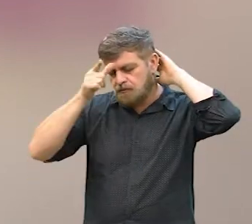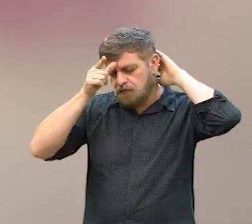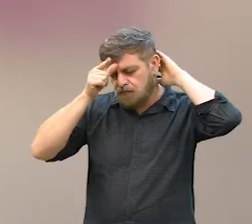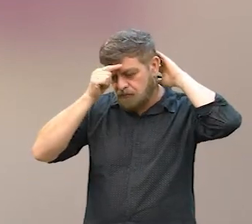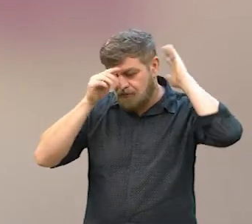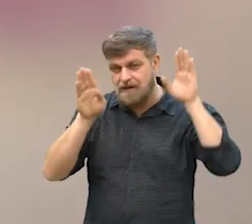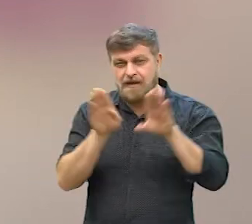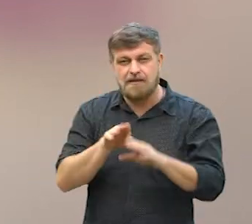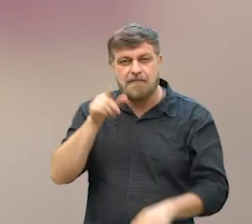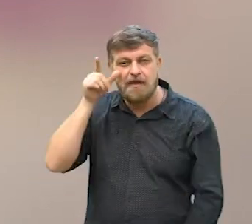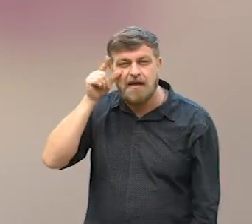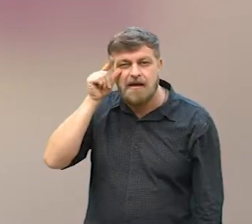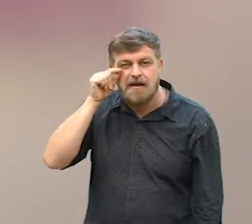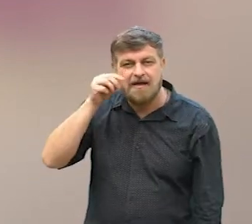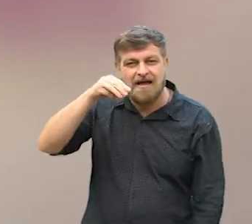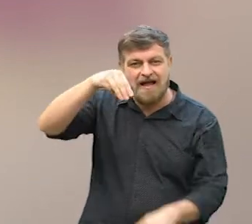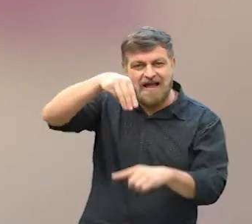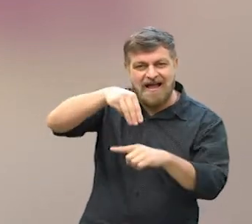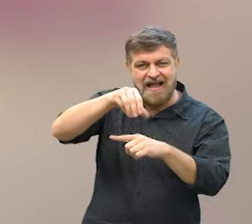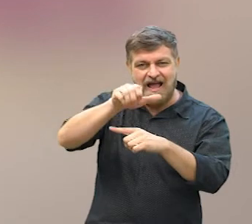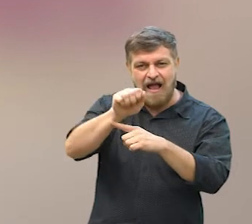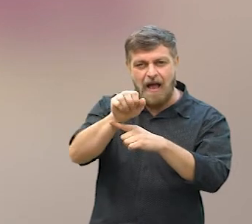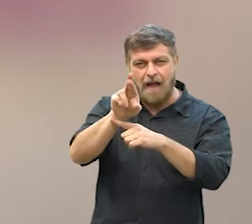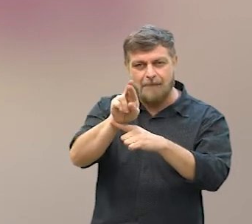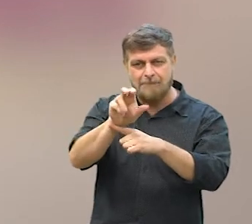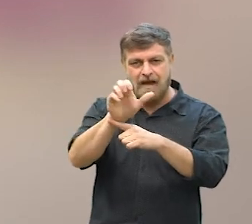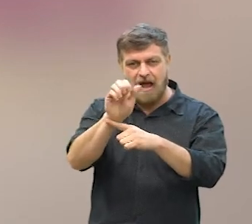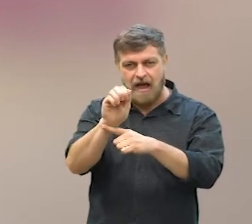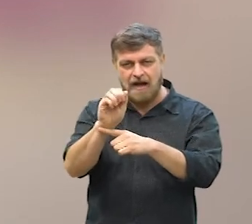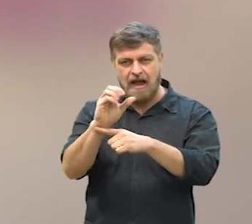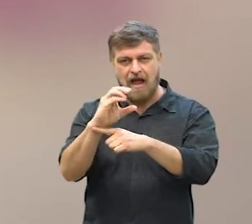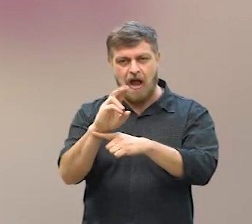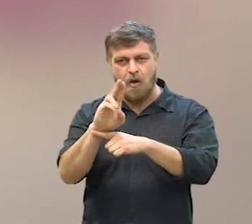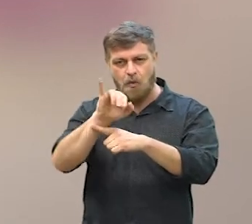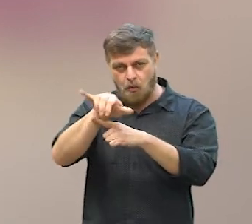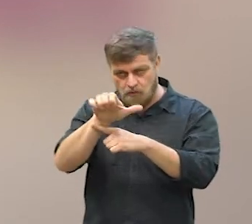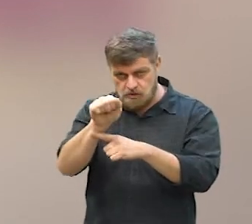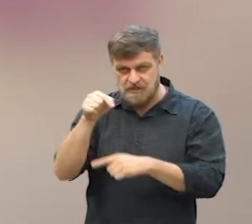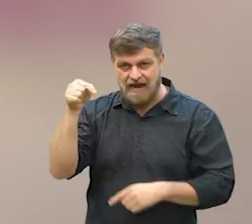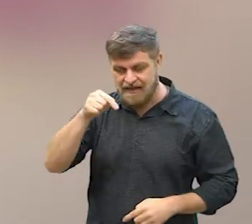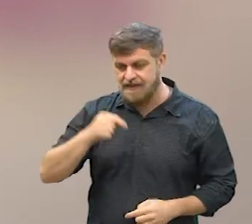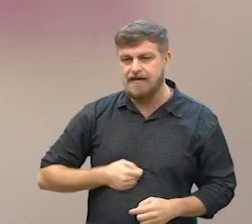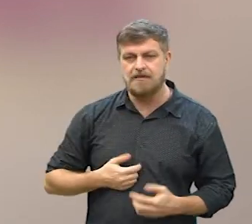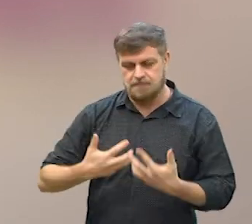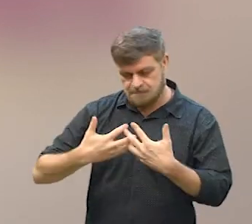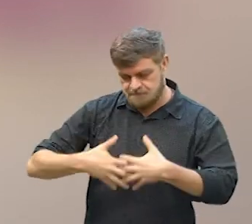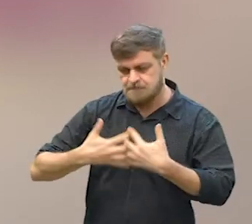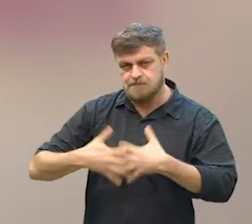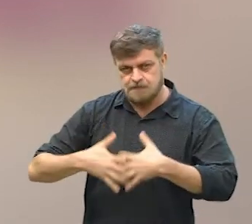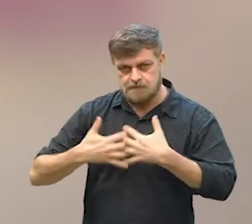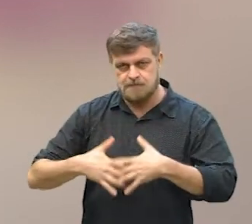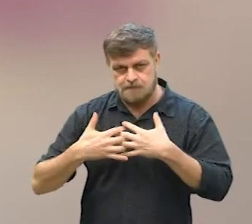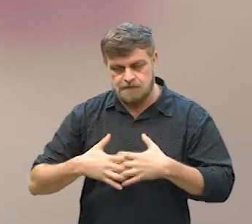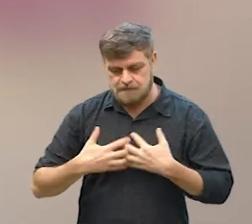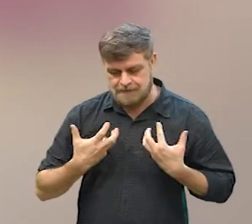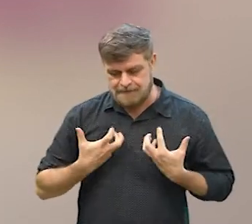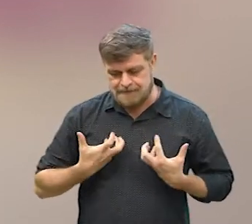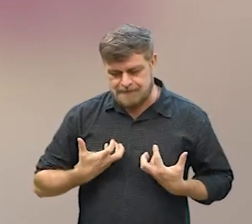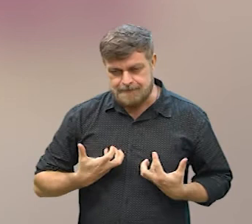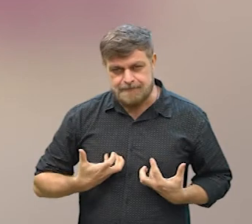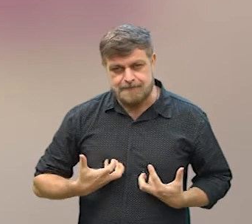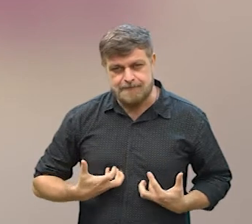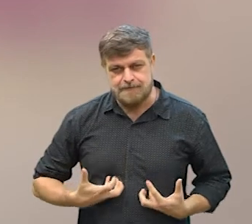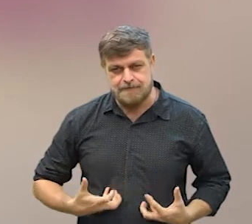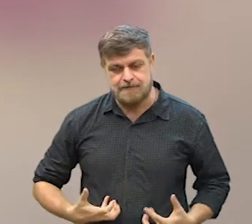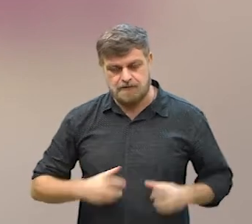a maracujá, o famoso maracujá, realmente ele tem flavonoides, ele atua nessa percepção do estresse,